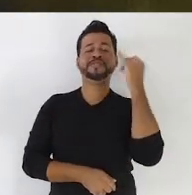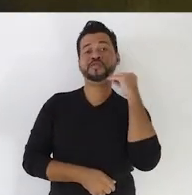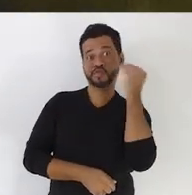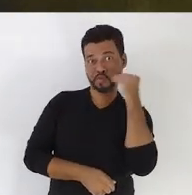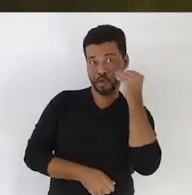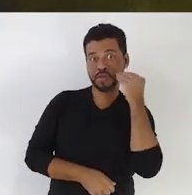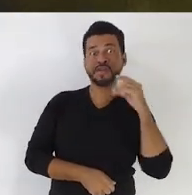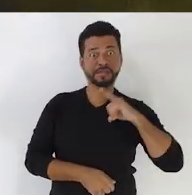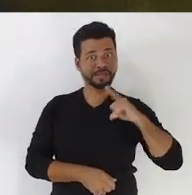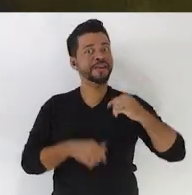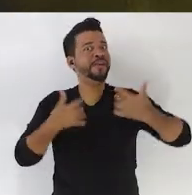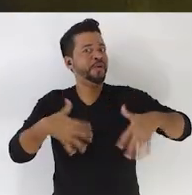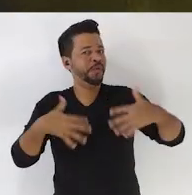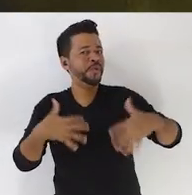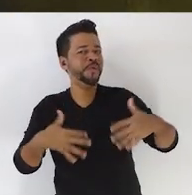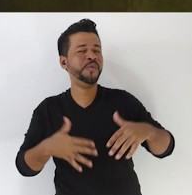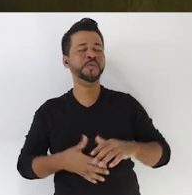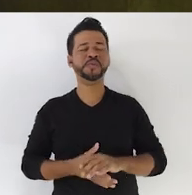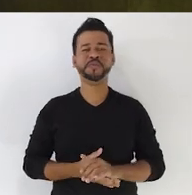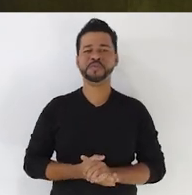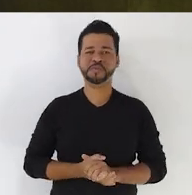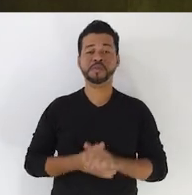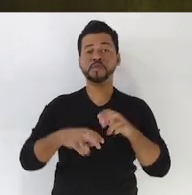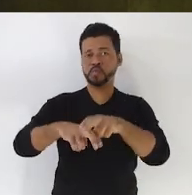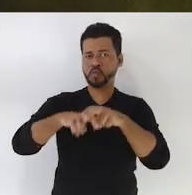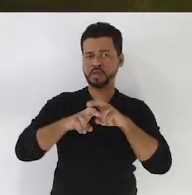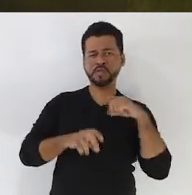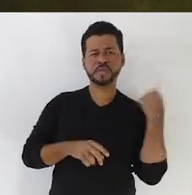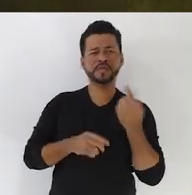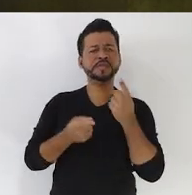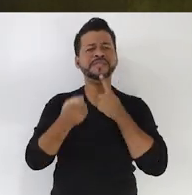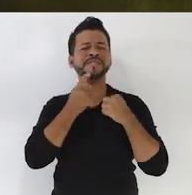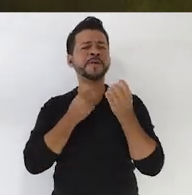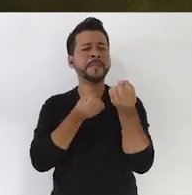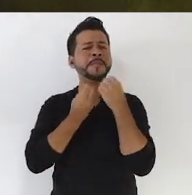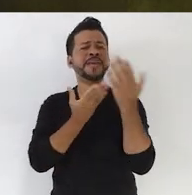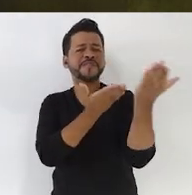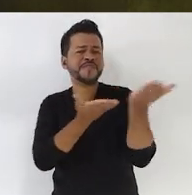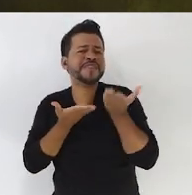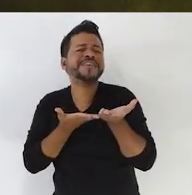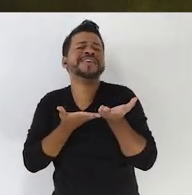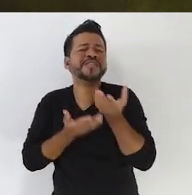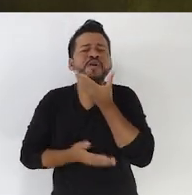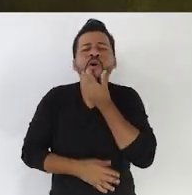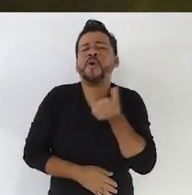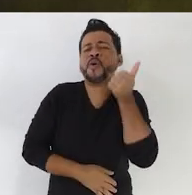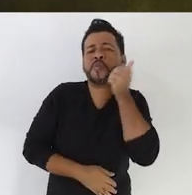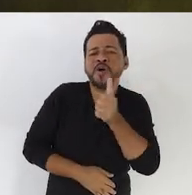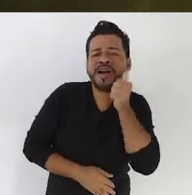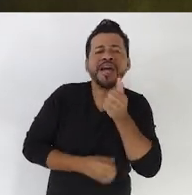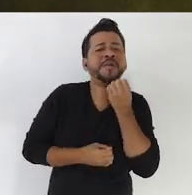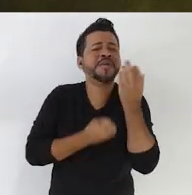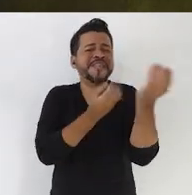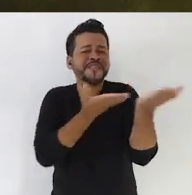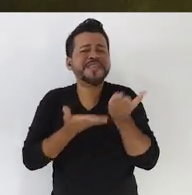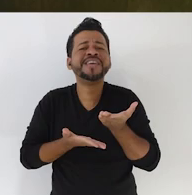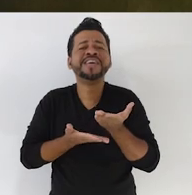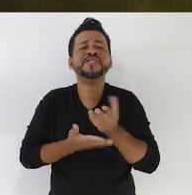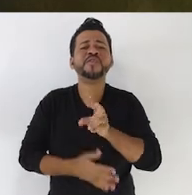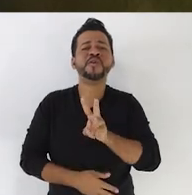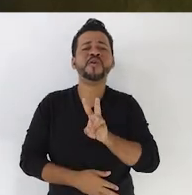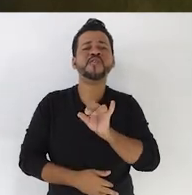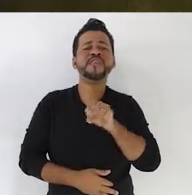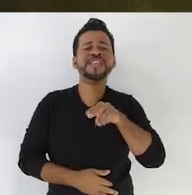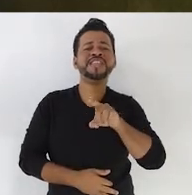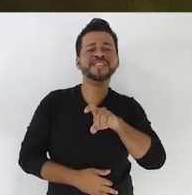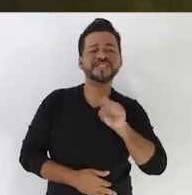seja bem-vinda, seja bem-vindo, seja bem-vinde a esse portal e às nossas redes. Este é o momento,